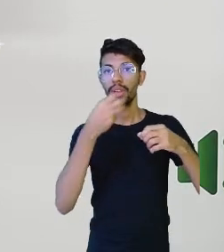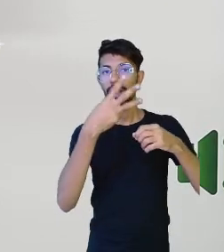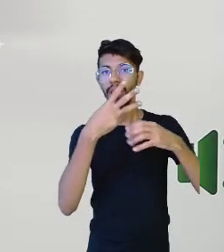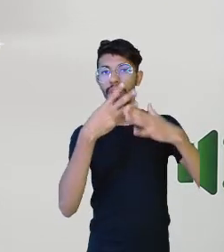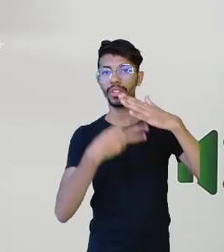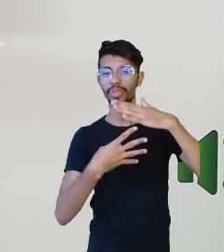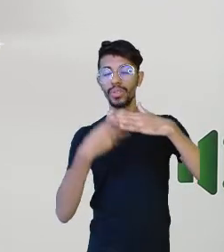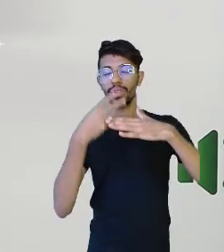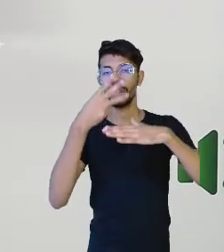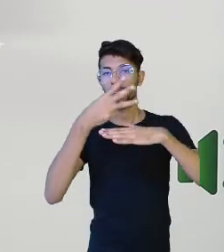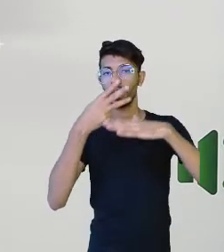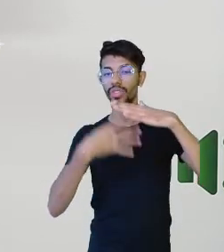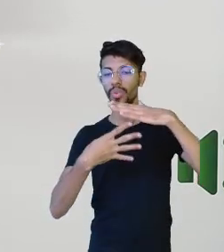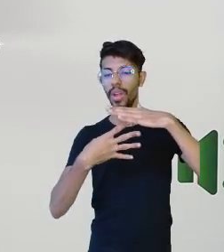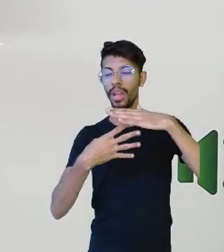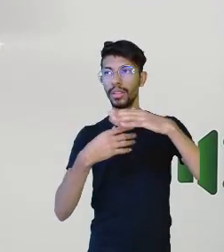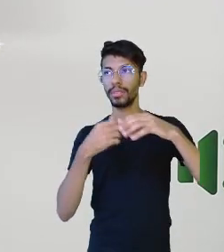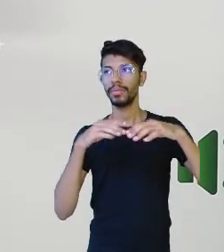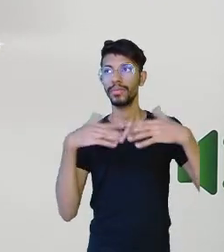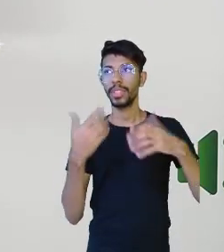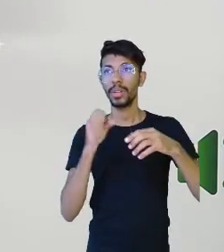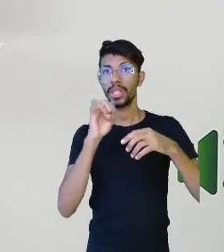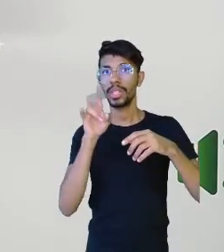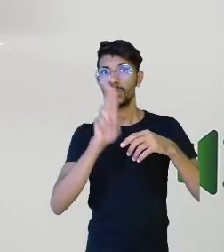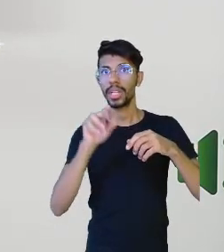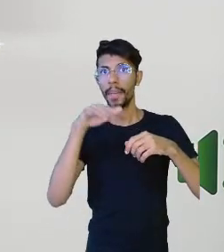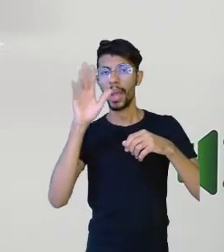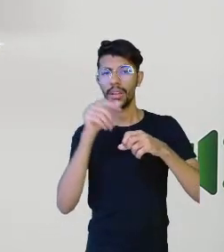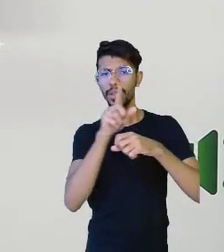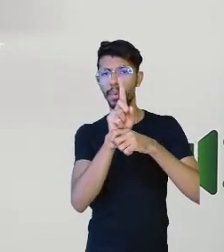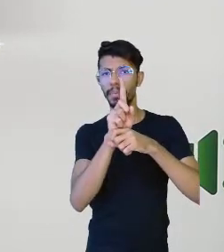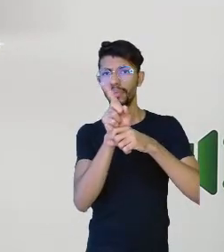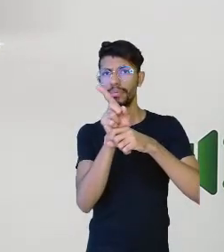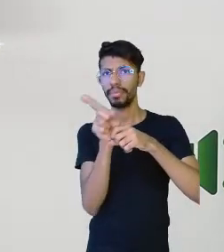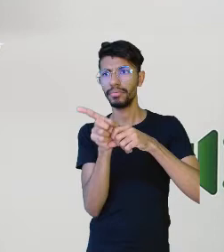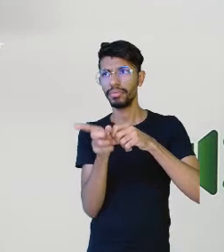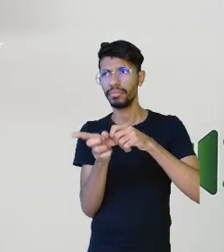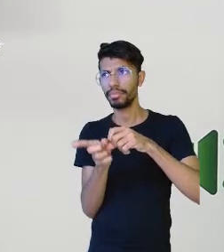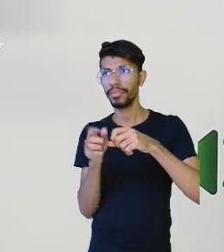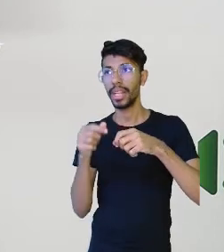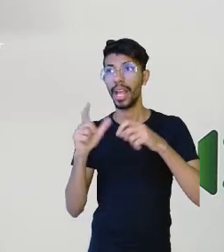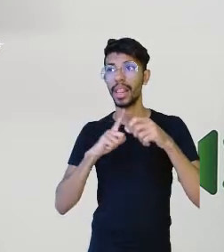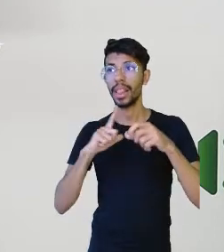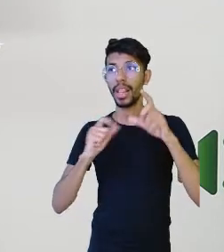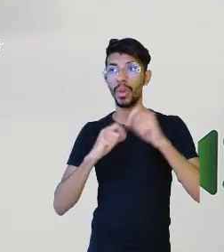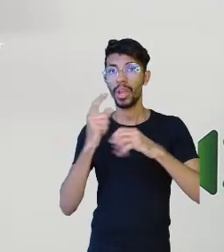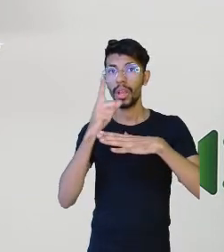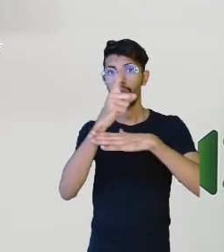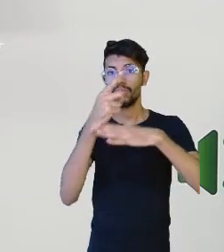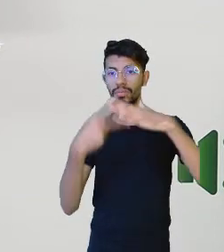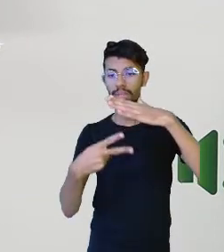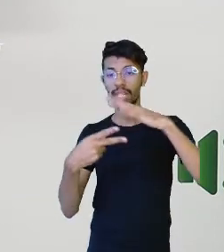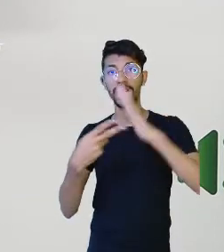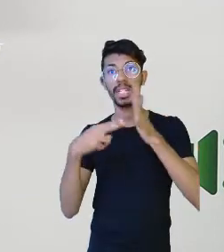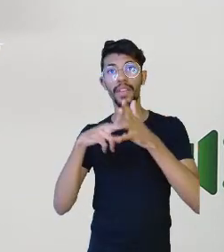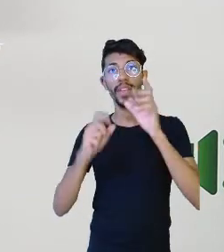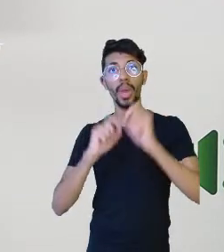mais, eu já vou ter 1/2. Quando eu digo 1/2, eu estou dizendo que eu estou na metade do